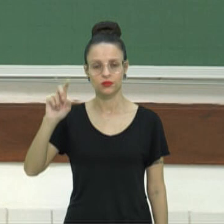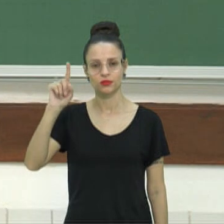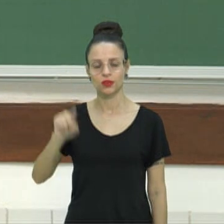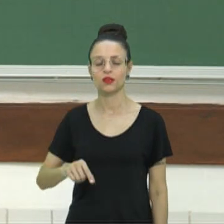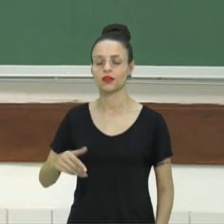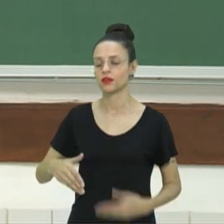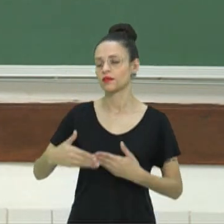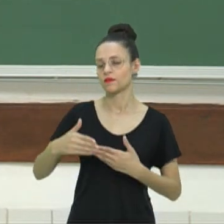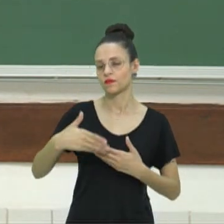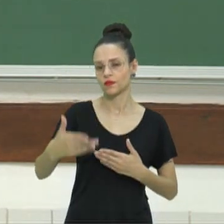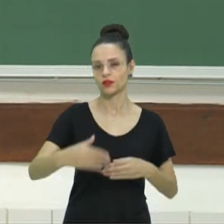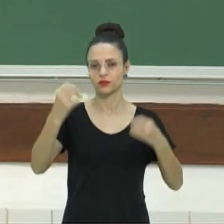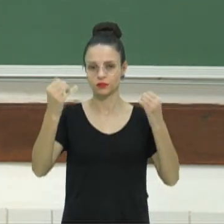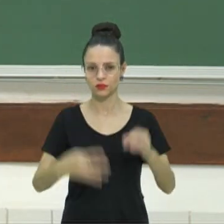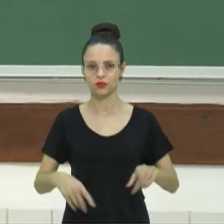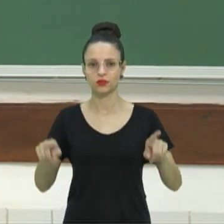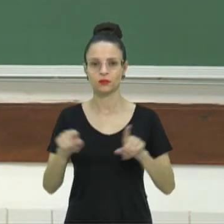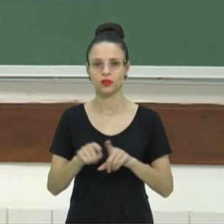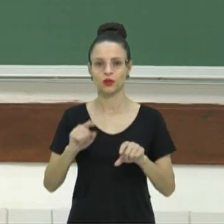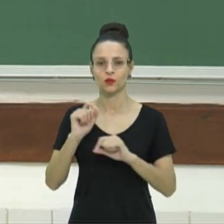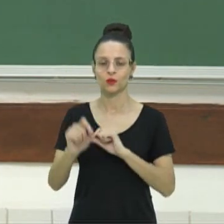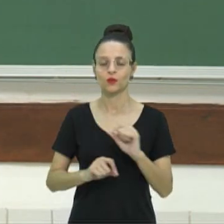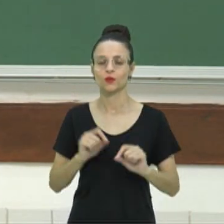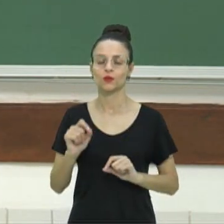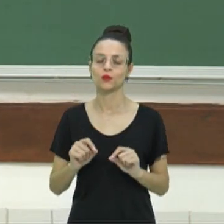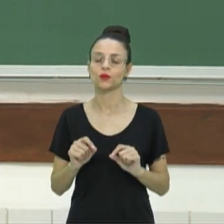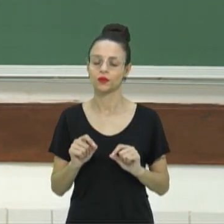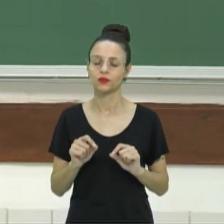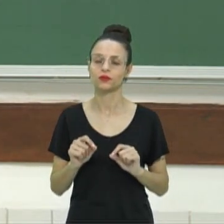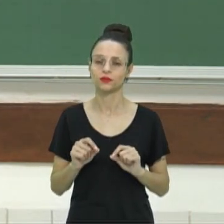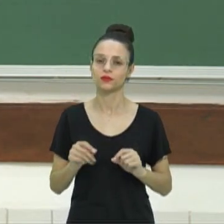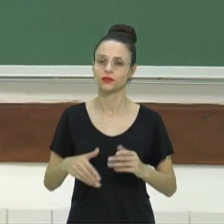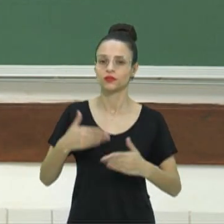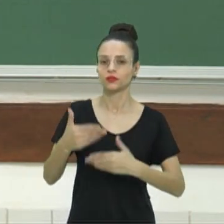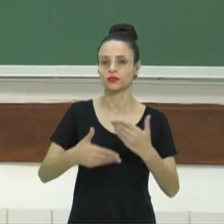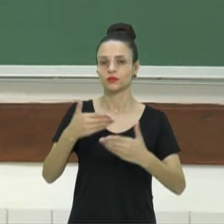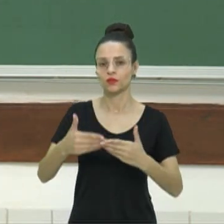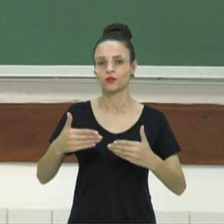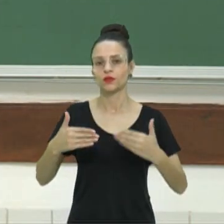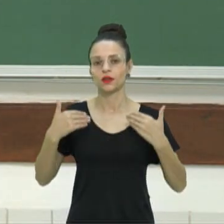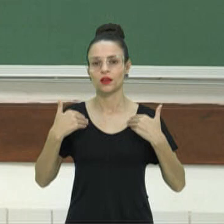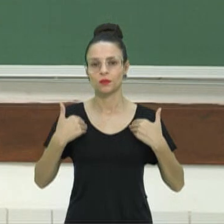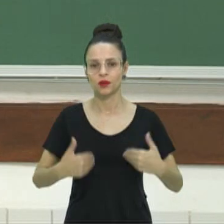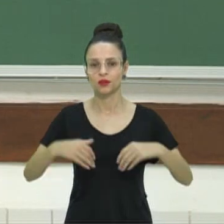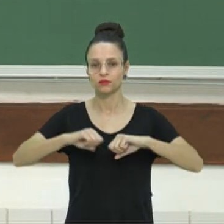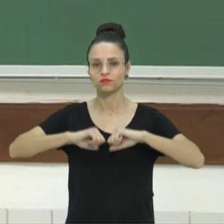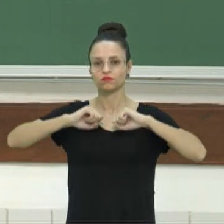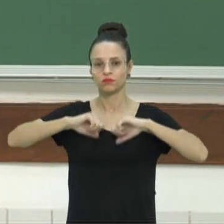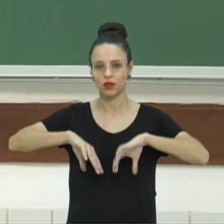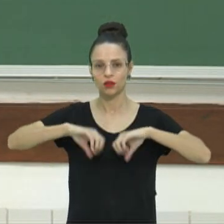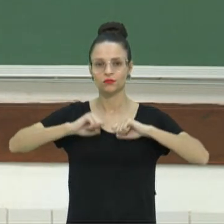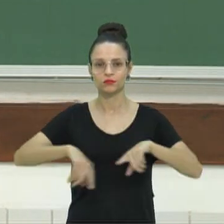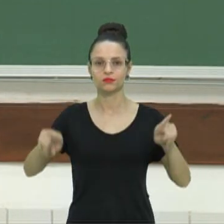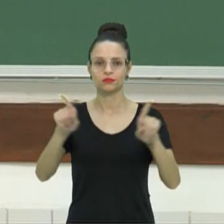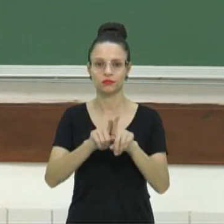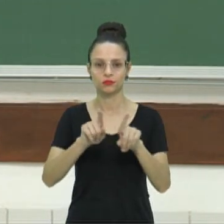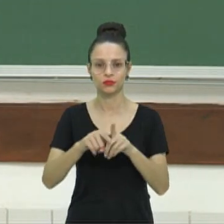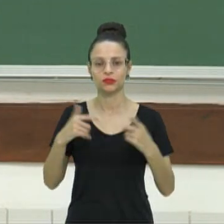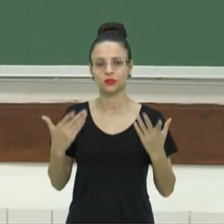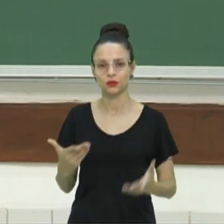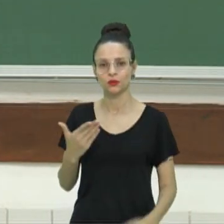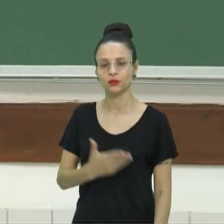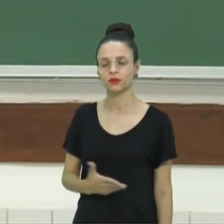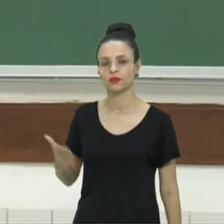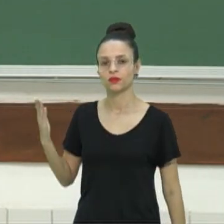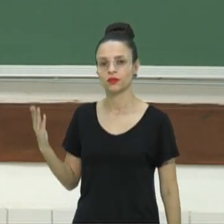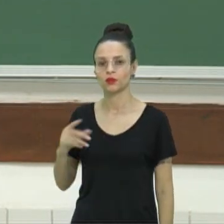Então nós vamos estar trabalhando esse método também, que trabalha e desenvolve muito a parte da respiração também, né? Então tem aqui